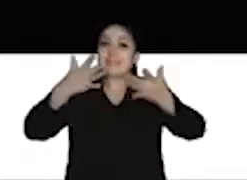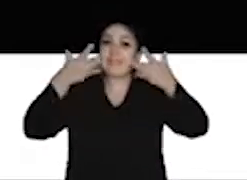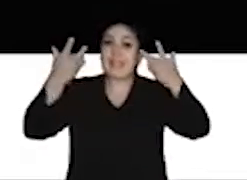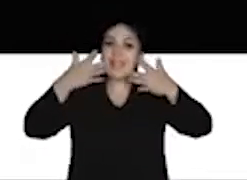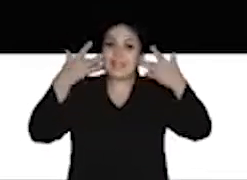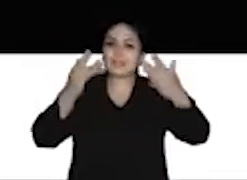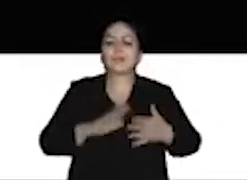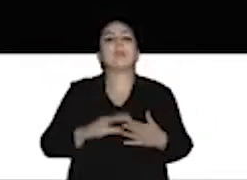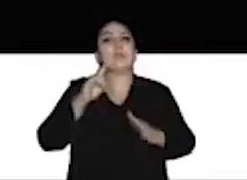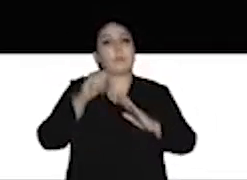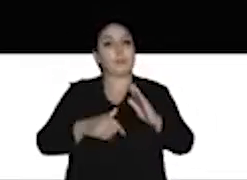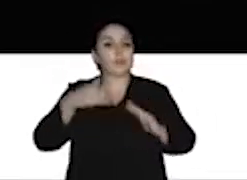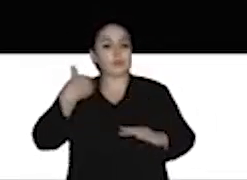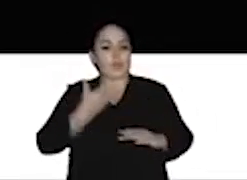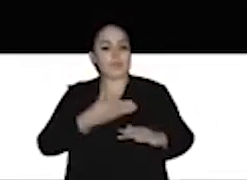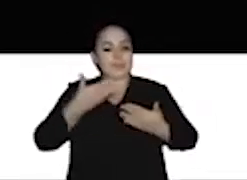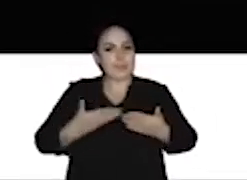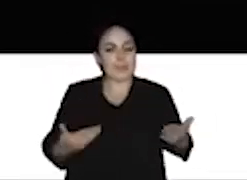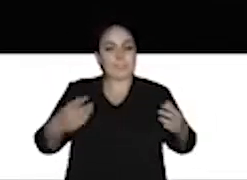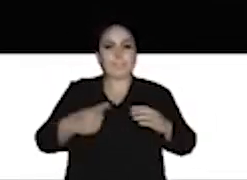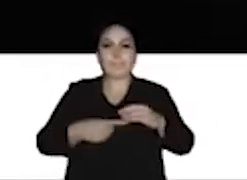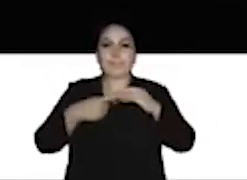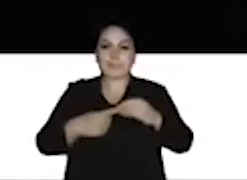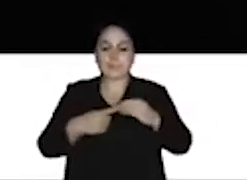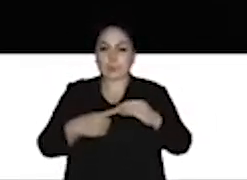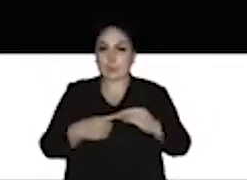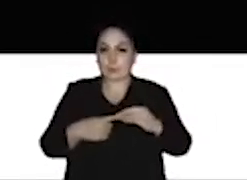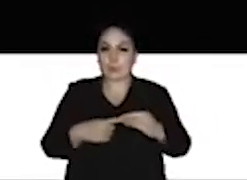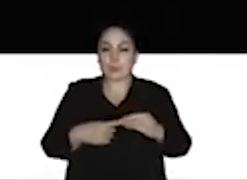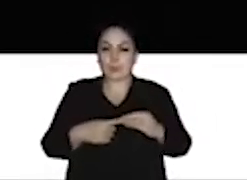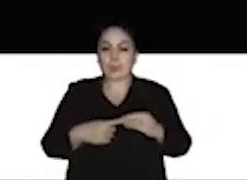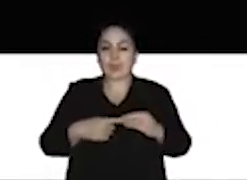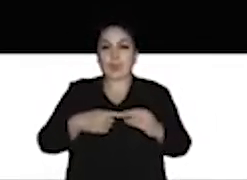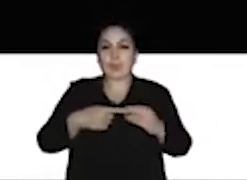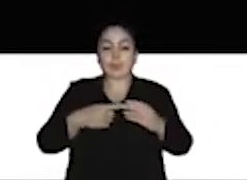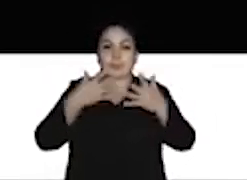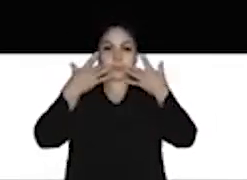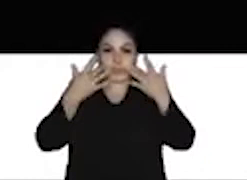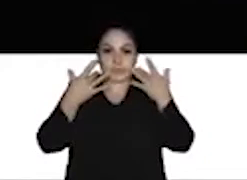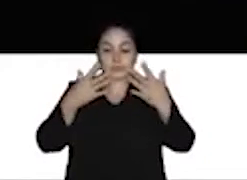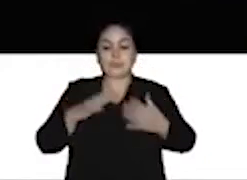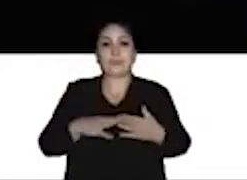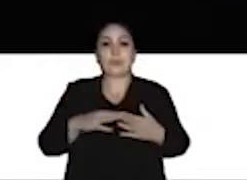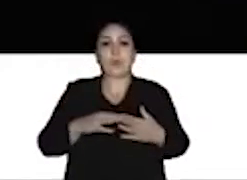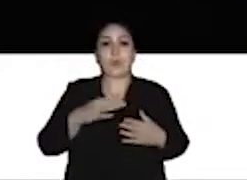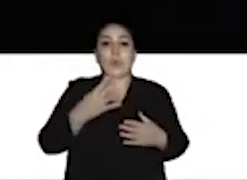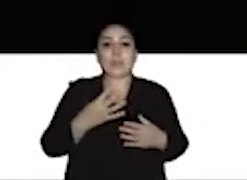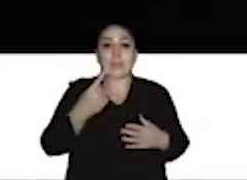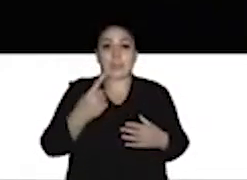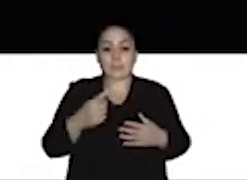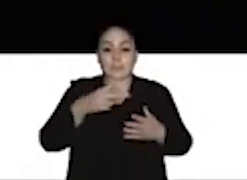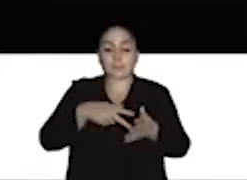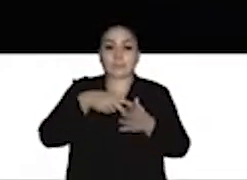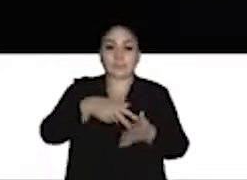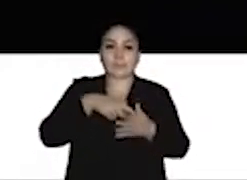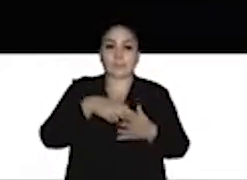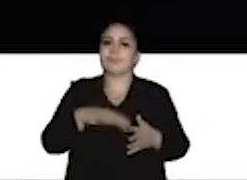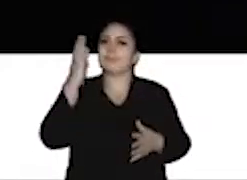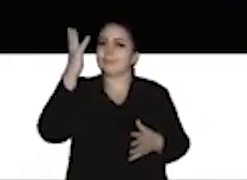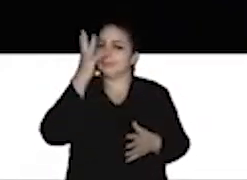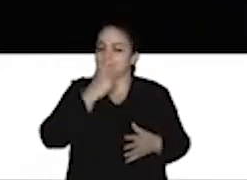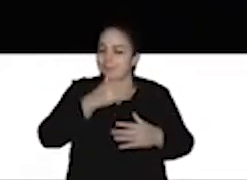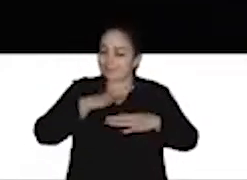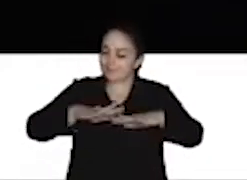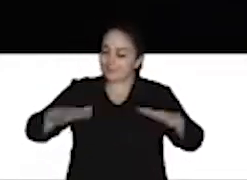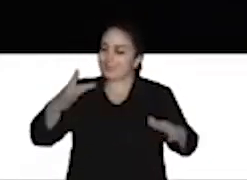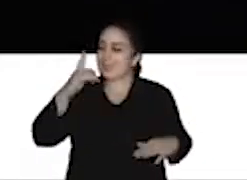teatro. Daqui a pouquinho, aqui no palco principal do Múcio, mais uma das 41 atrações que estão desfilando neste lindo